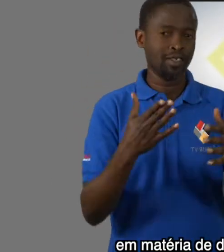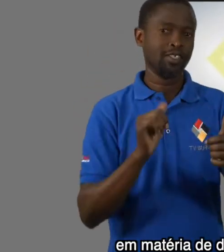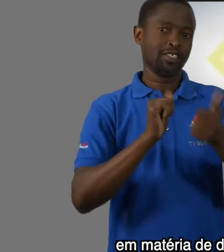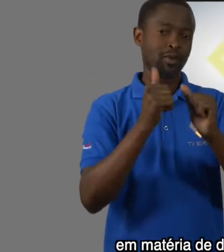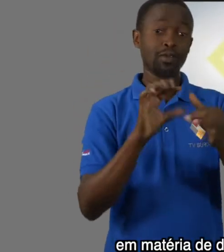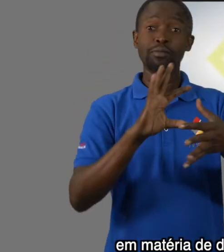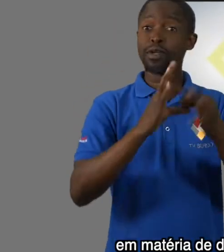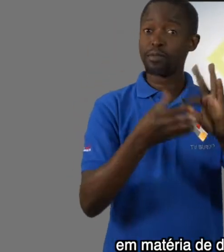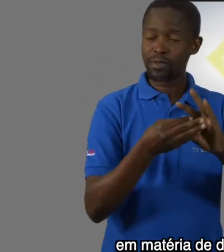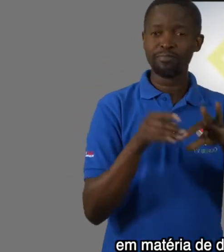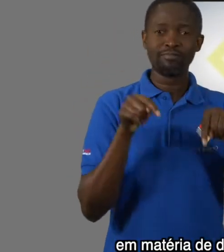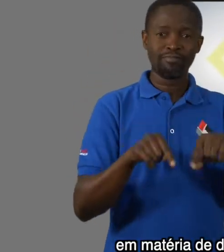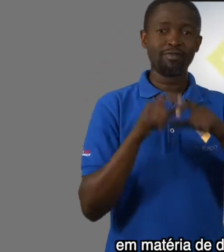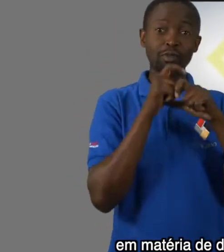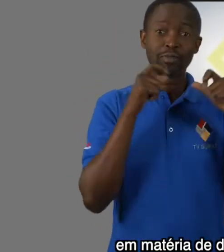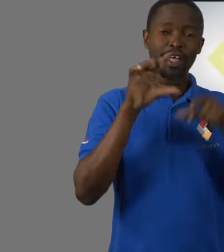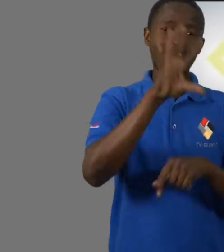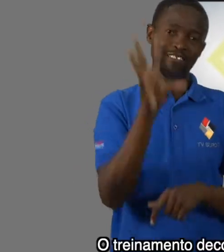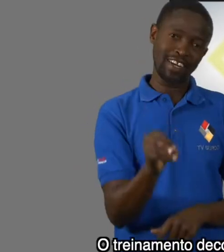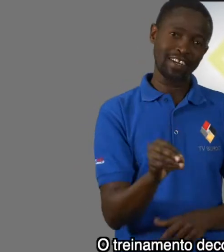em África.